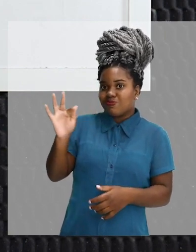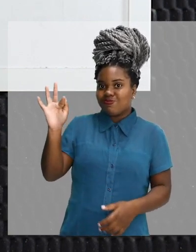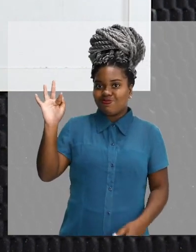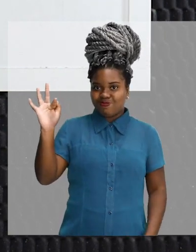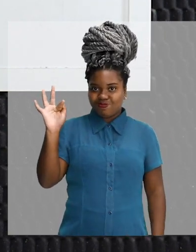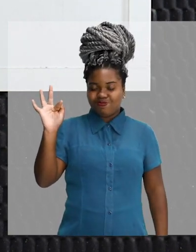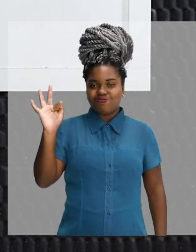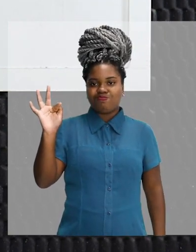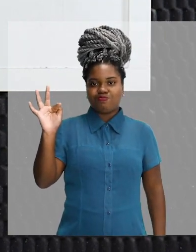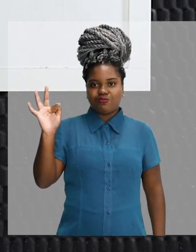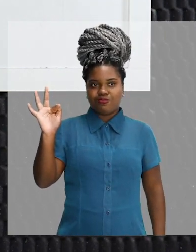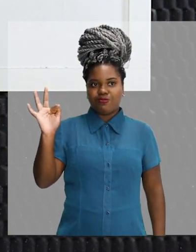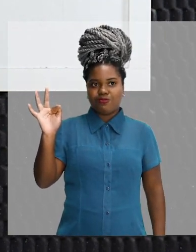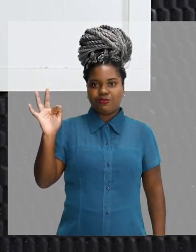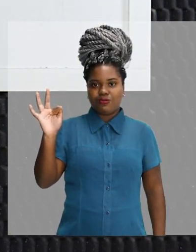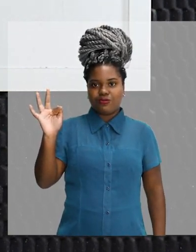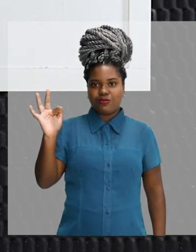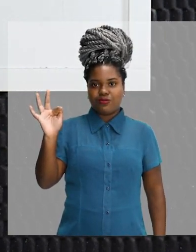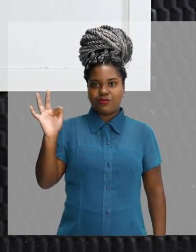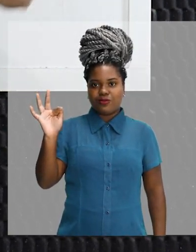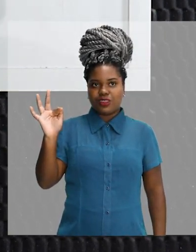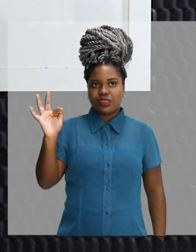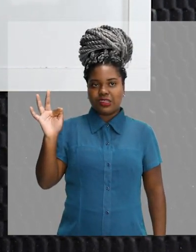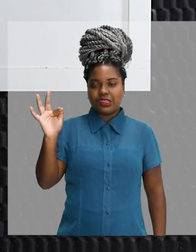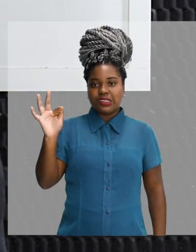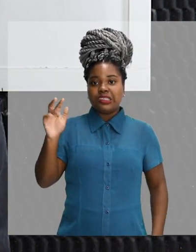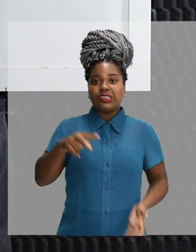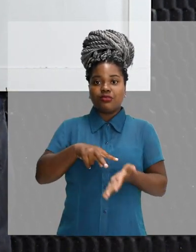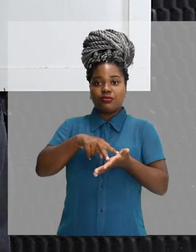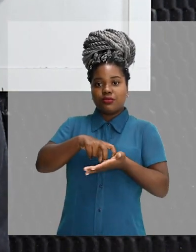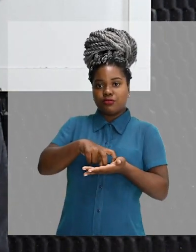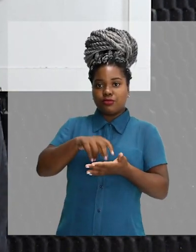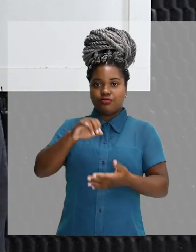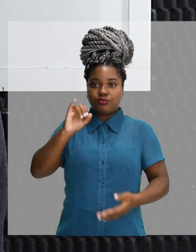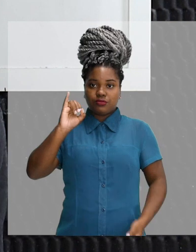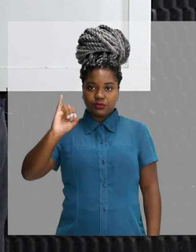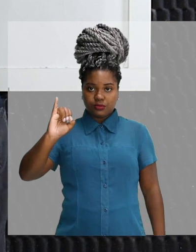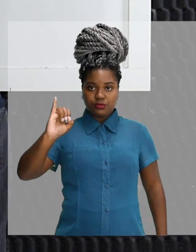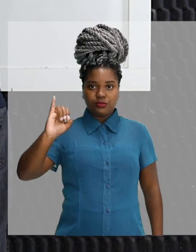é? Qual é a força? Então, nós sabemos que o impulso